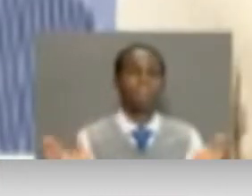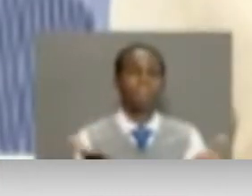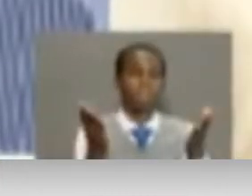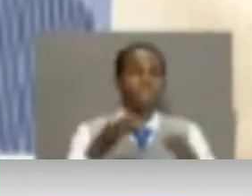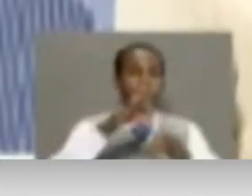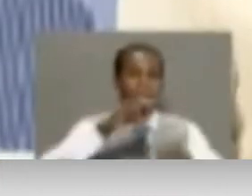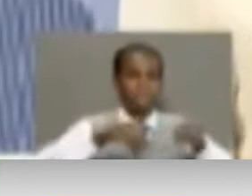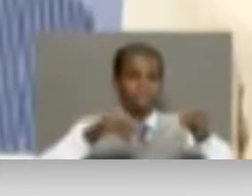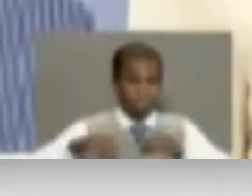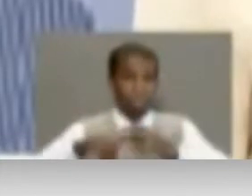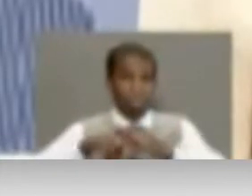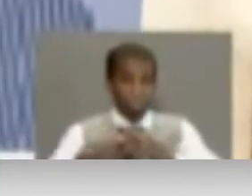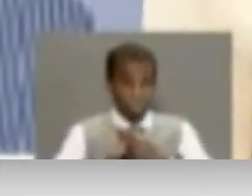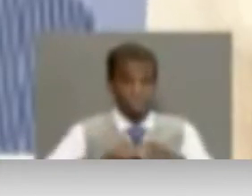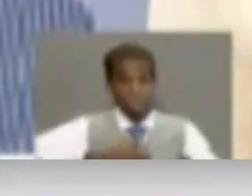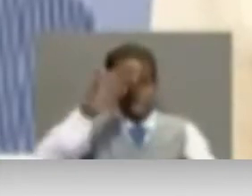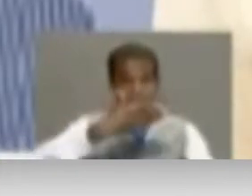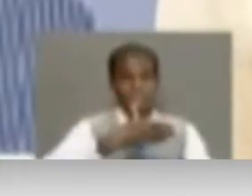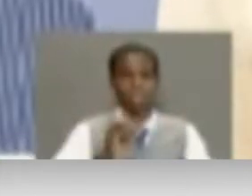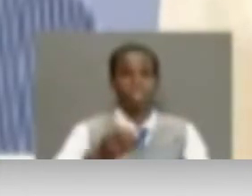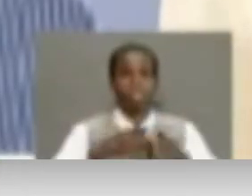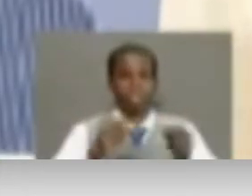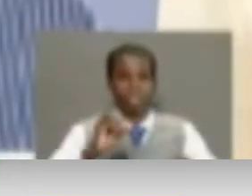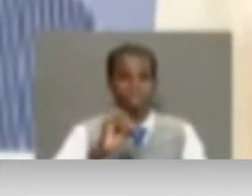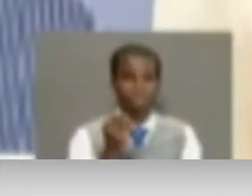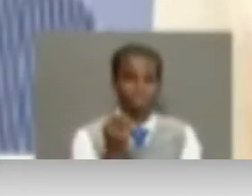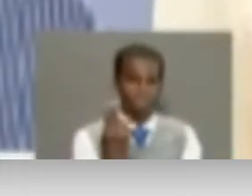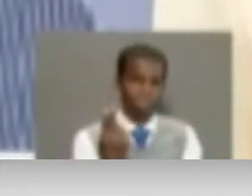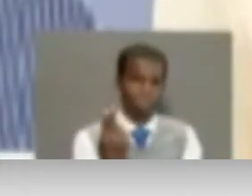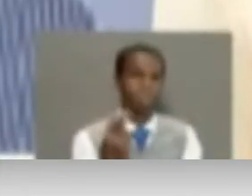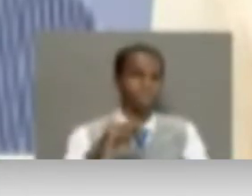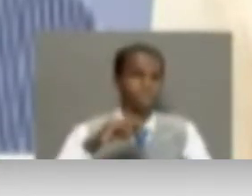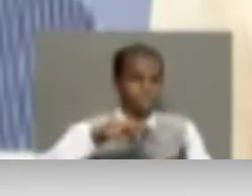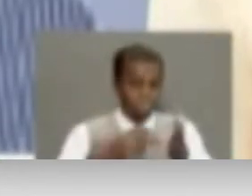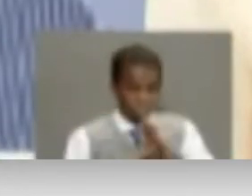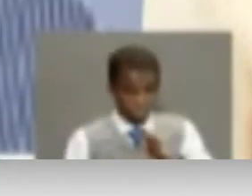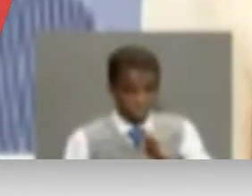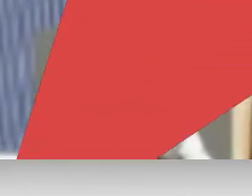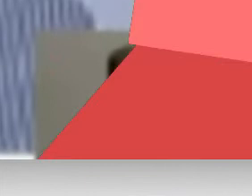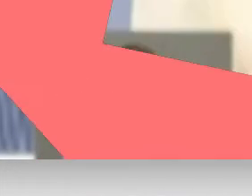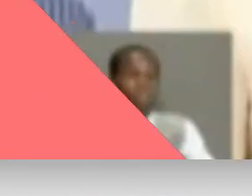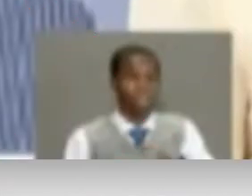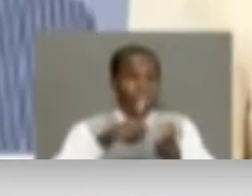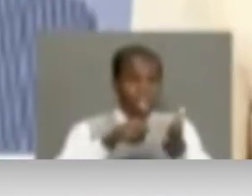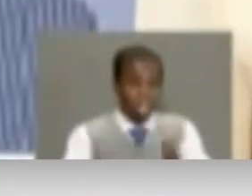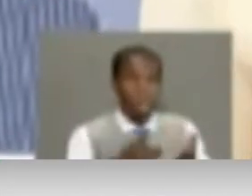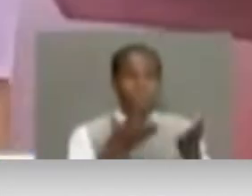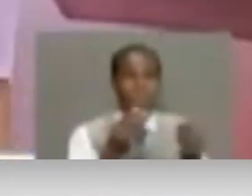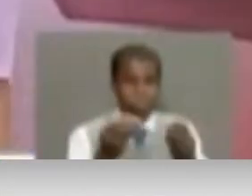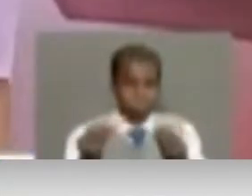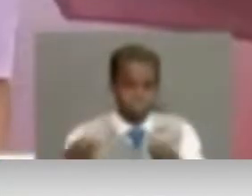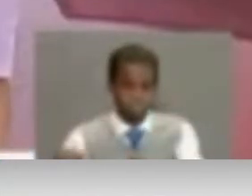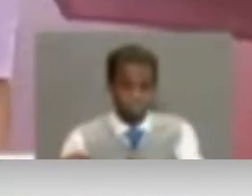de 2019. Ora, assim sendo, terão sido violados muitos princípios, muitas as normas, quer do